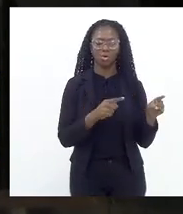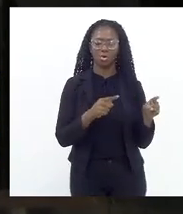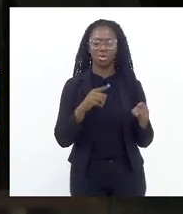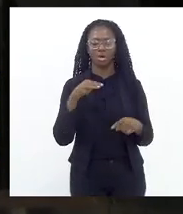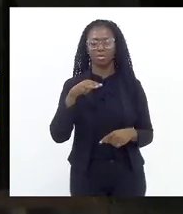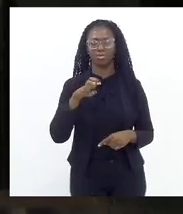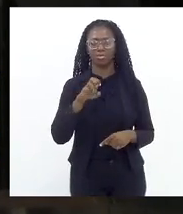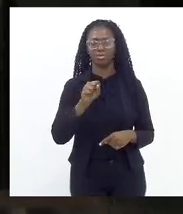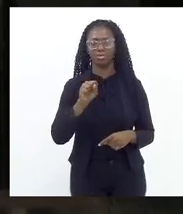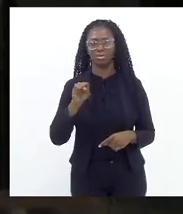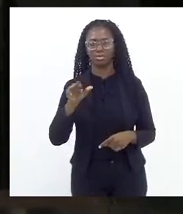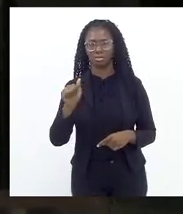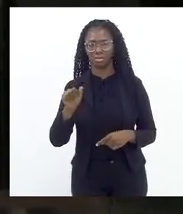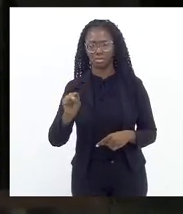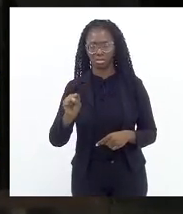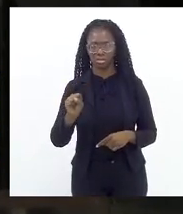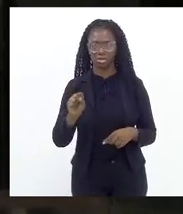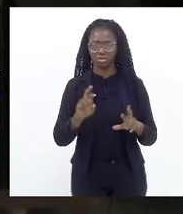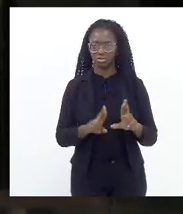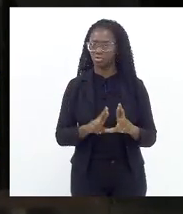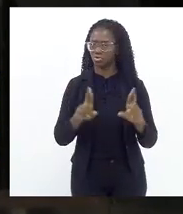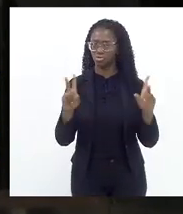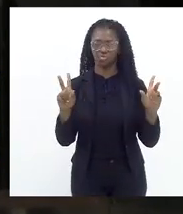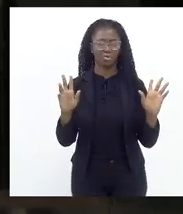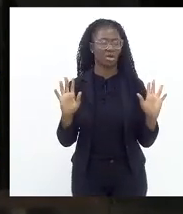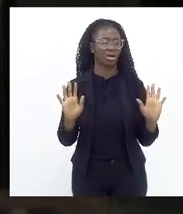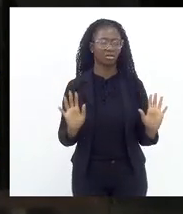o avesso do Messias. E